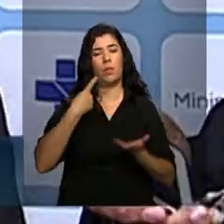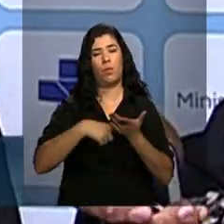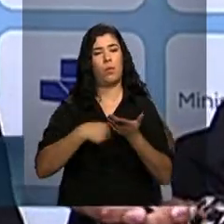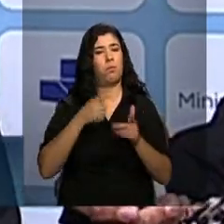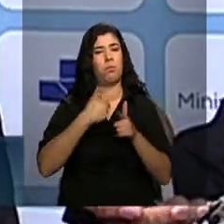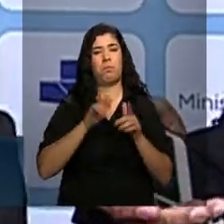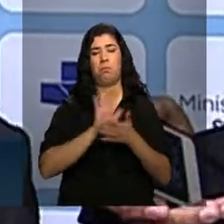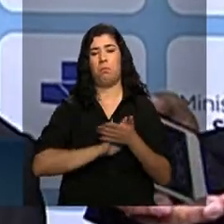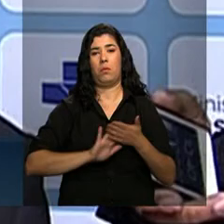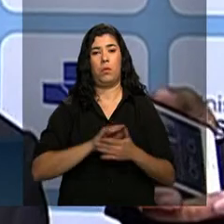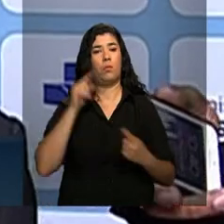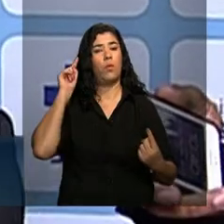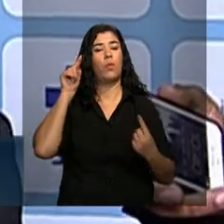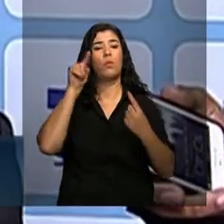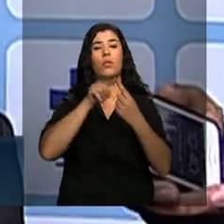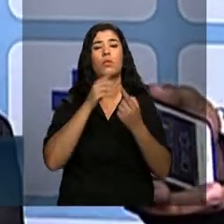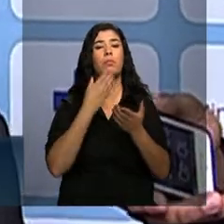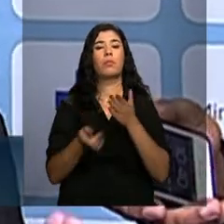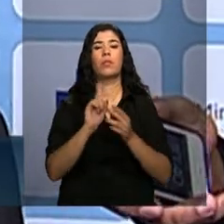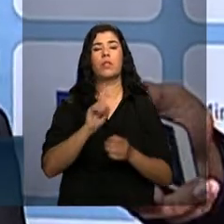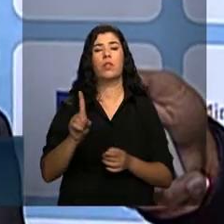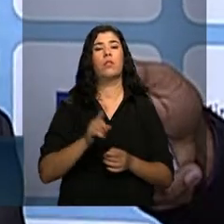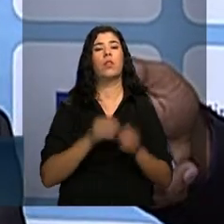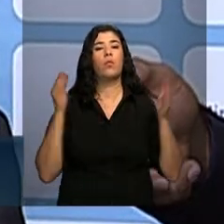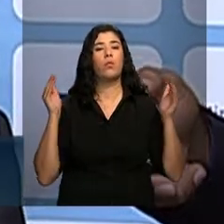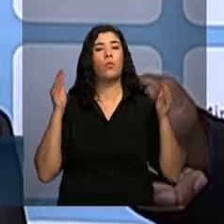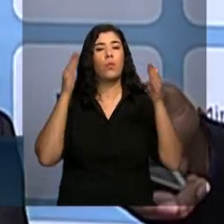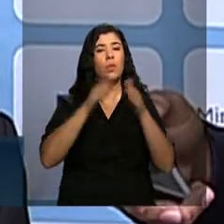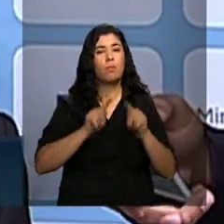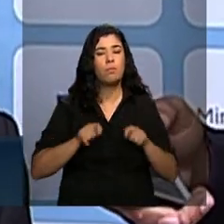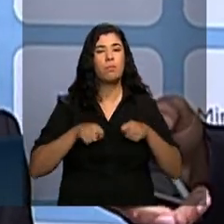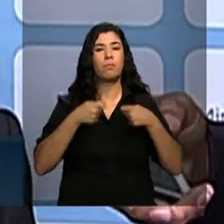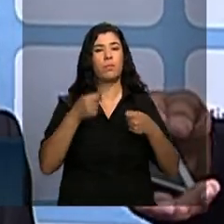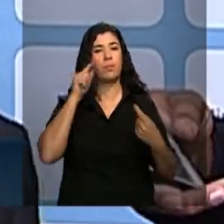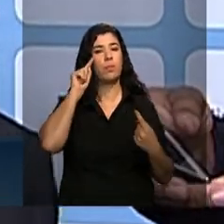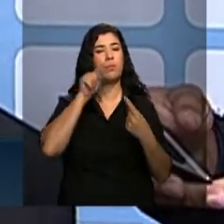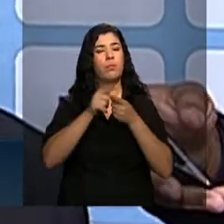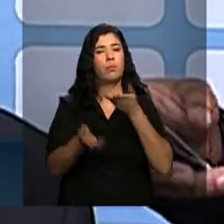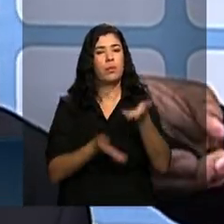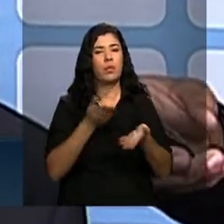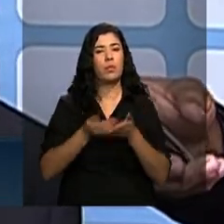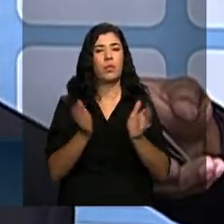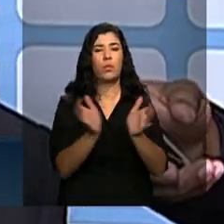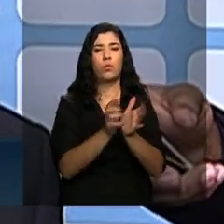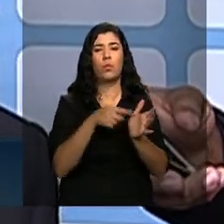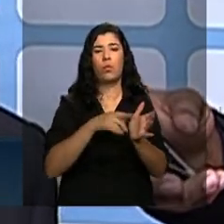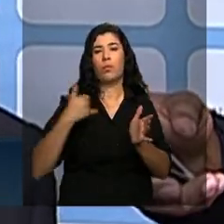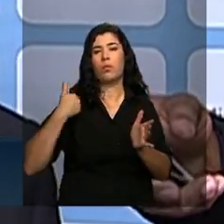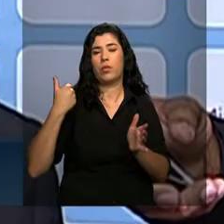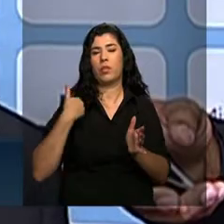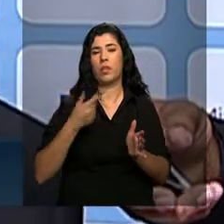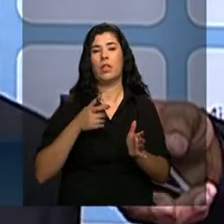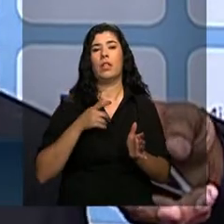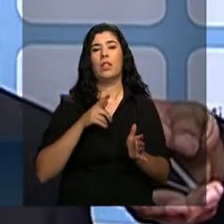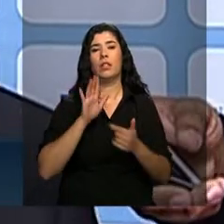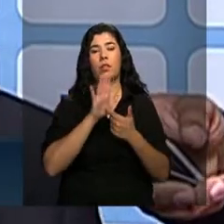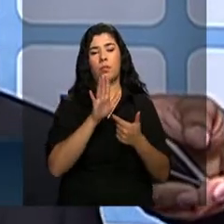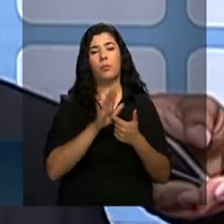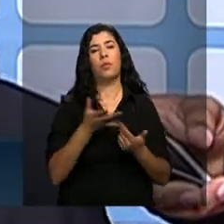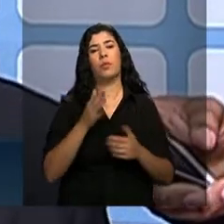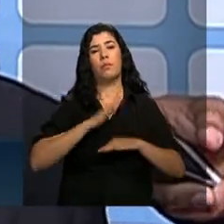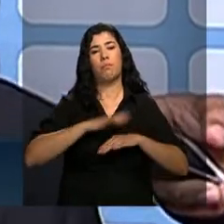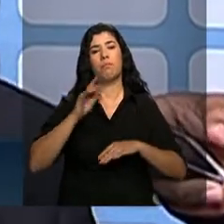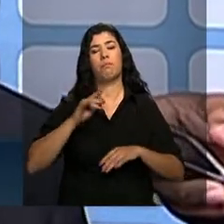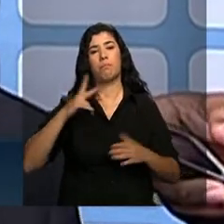não, porque o objetivo nós não vamos perder, que era concentrar os esforços da prioridade no grupo etário que hoje as evidências científicas